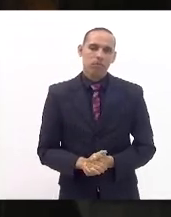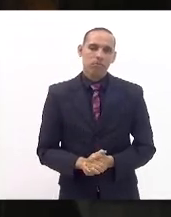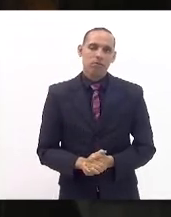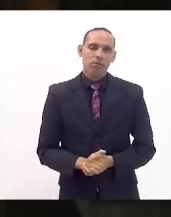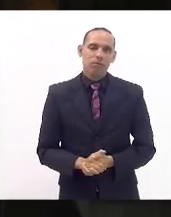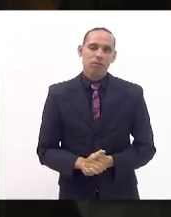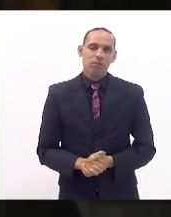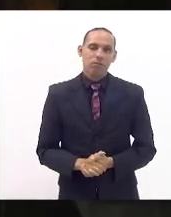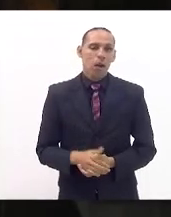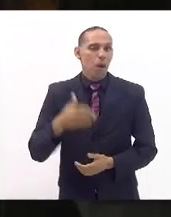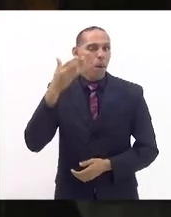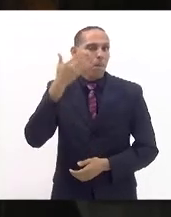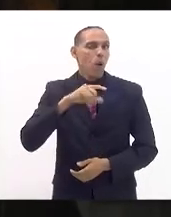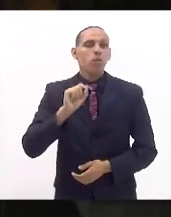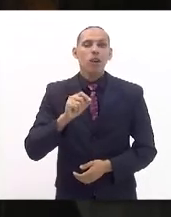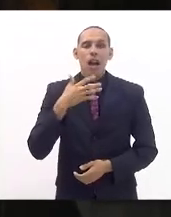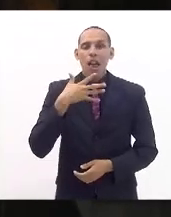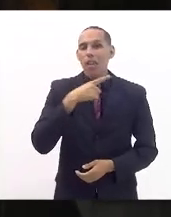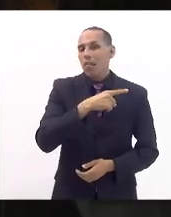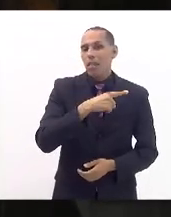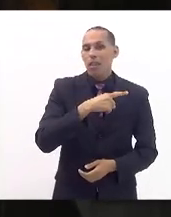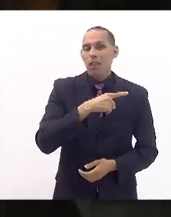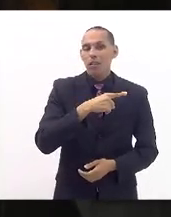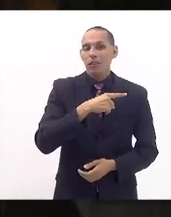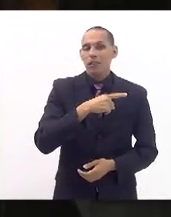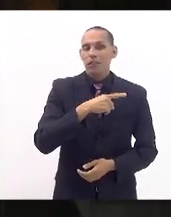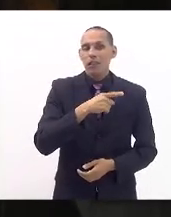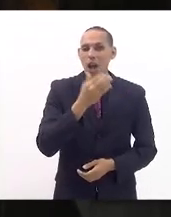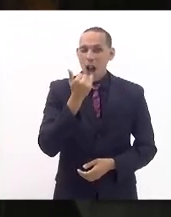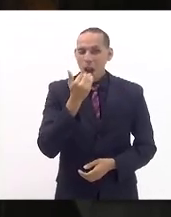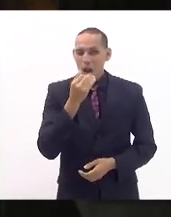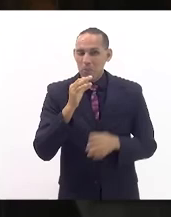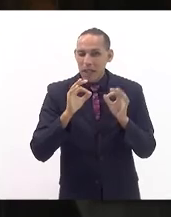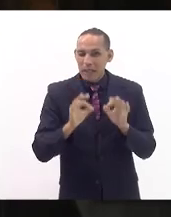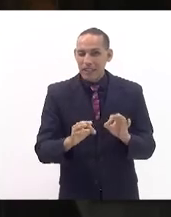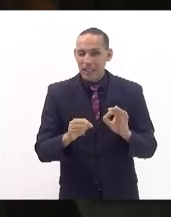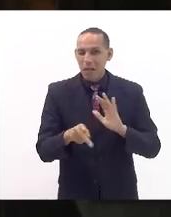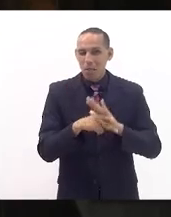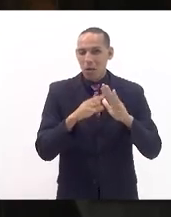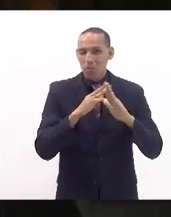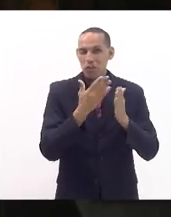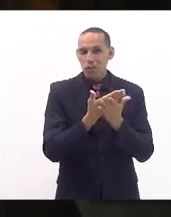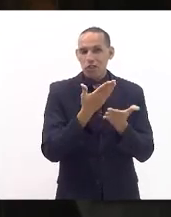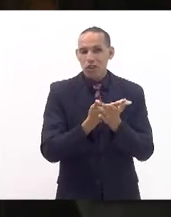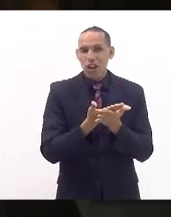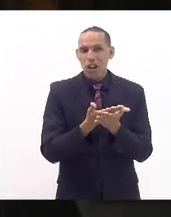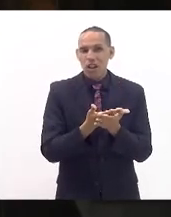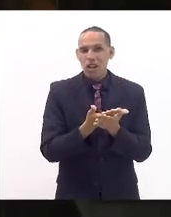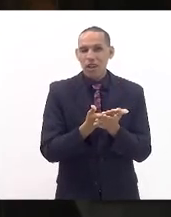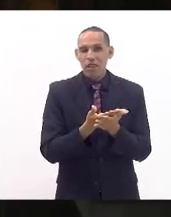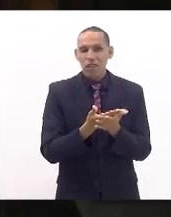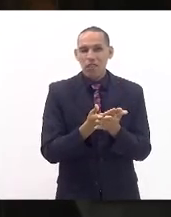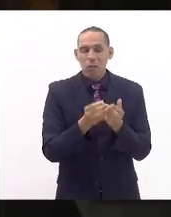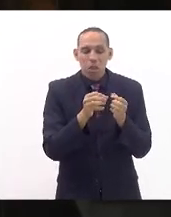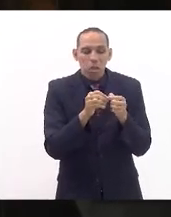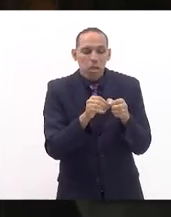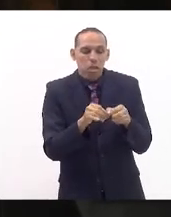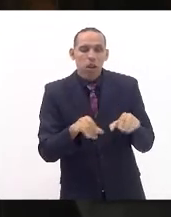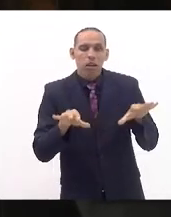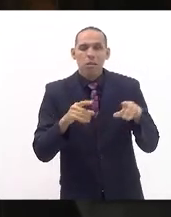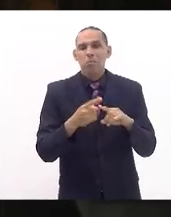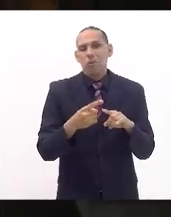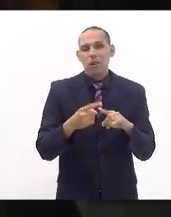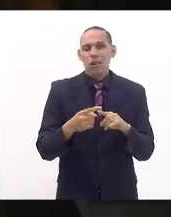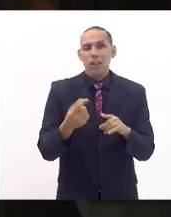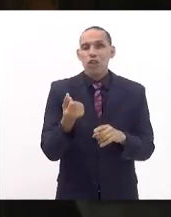evidentemente, é sinal de que essa fonte de alimentação adequada, que é a alimentação escolar, está se corroendo pelo baixo valor